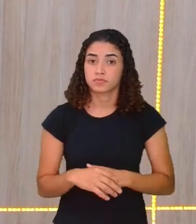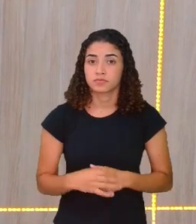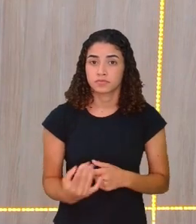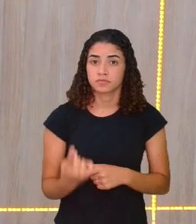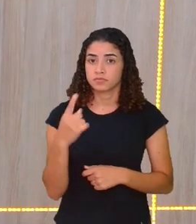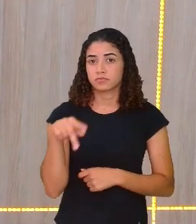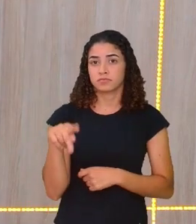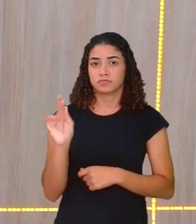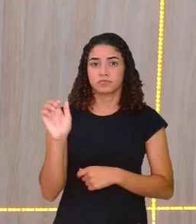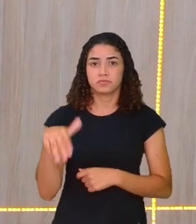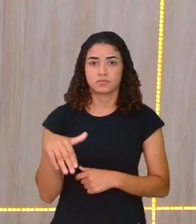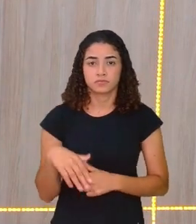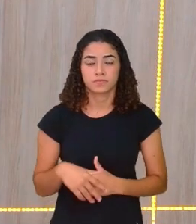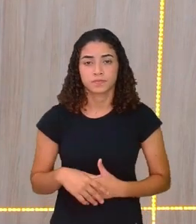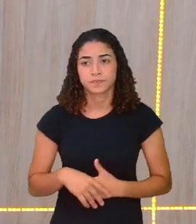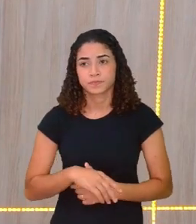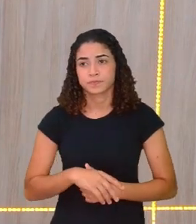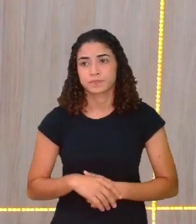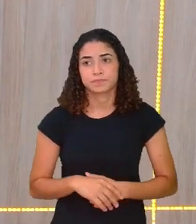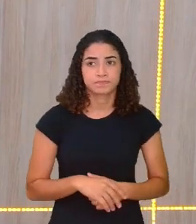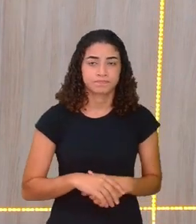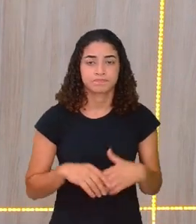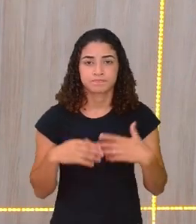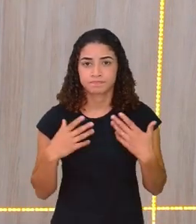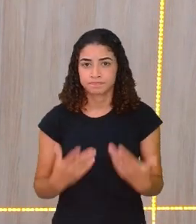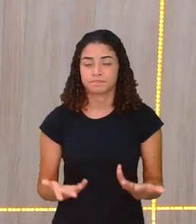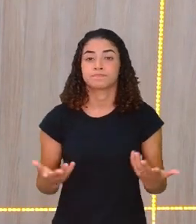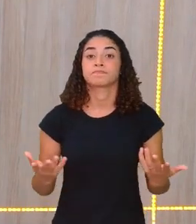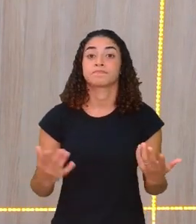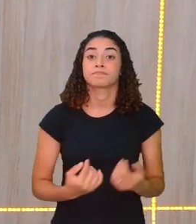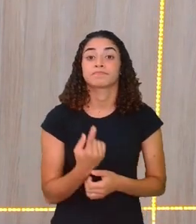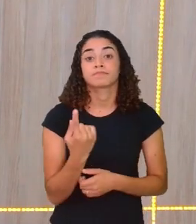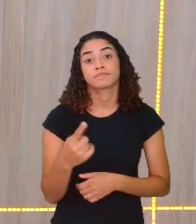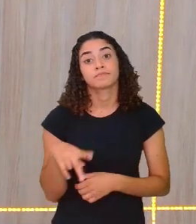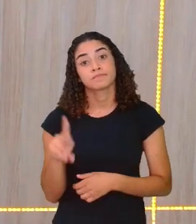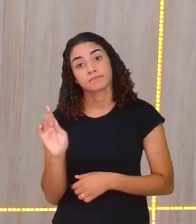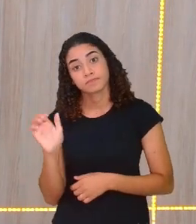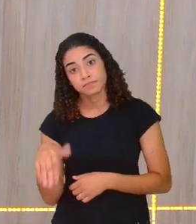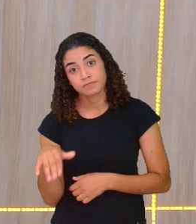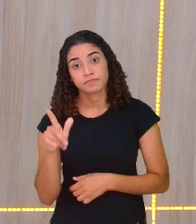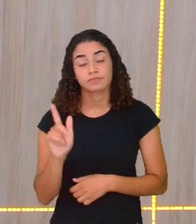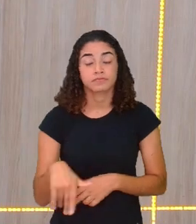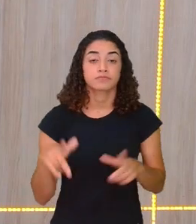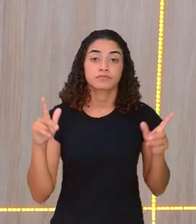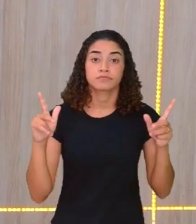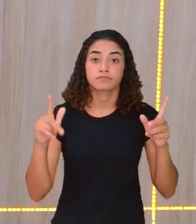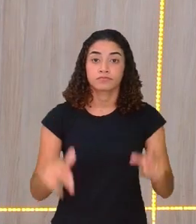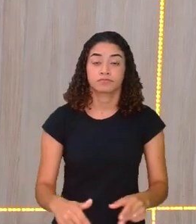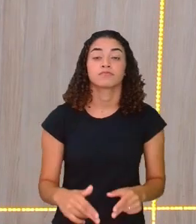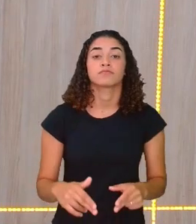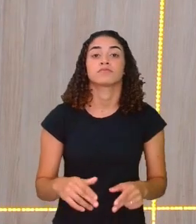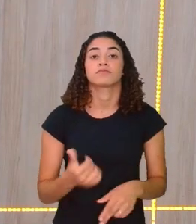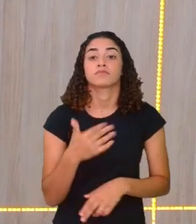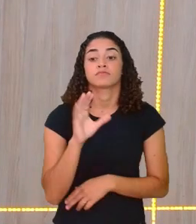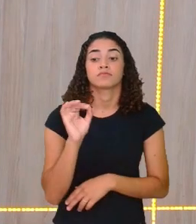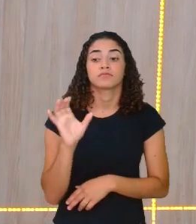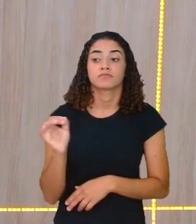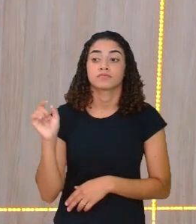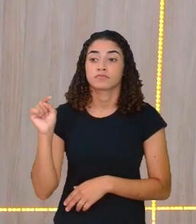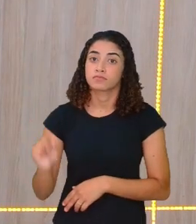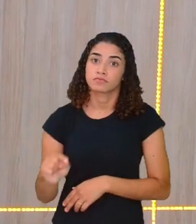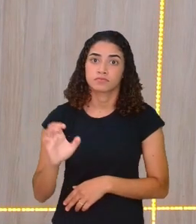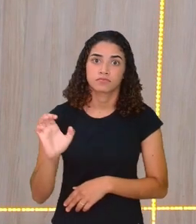1 quilômetro. Logo, 1 quilômetro vai corresponder a